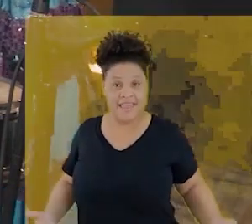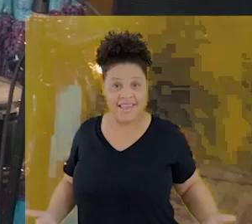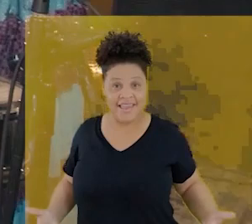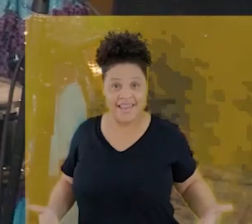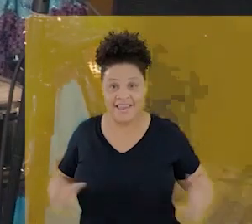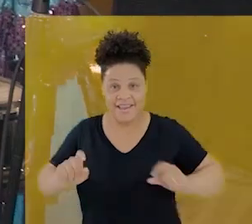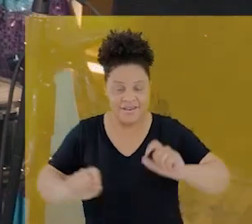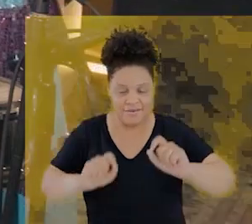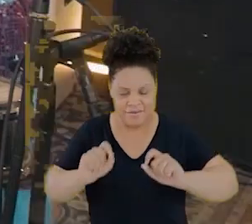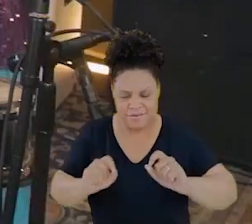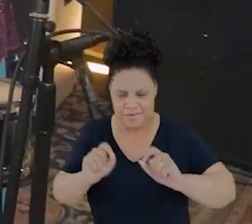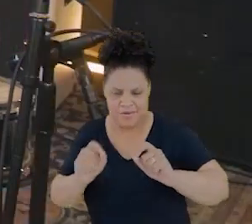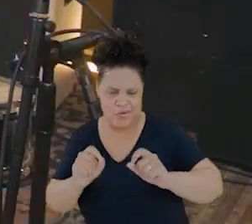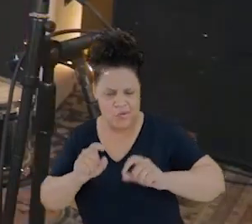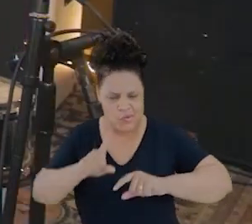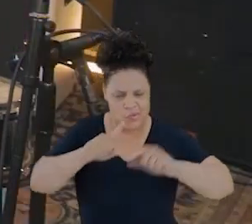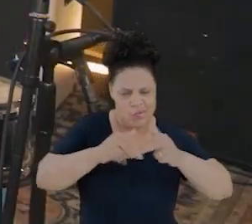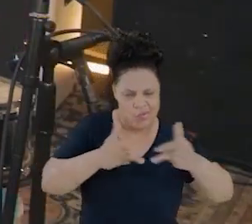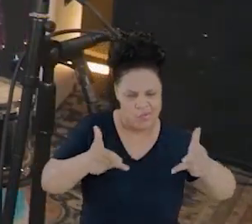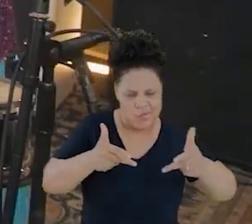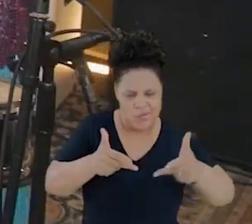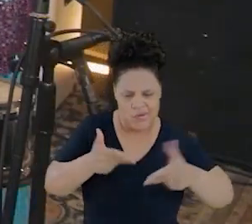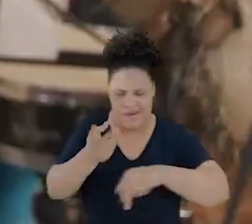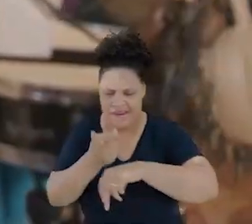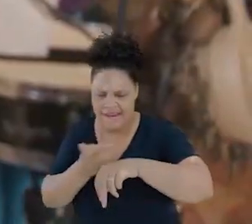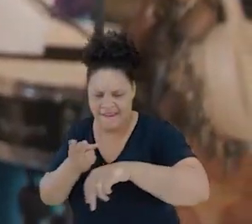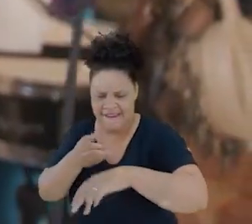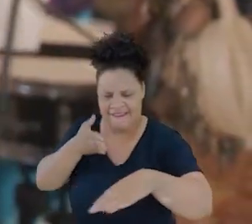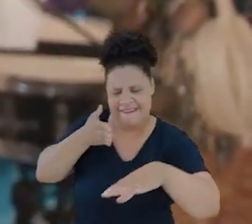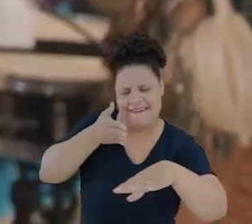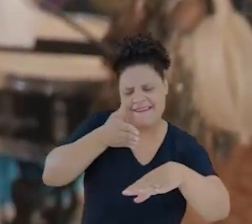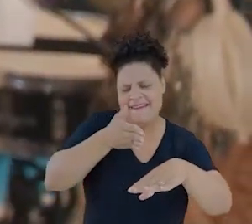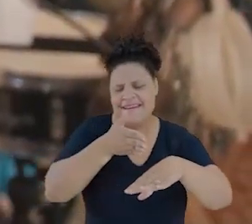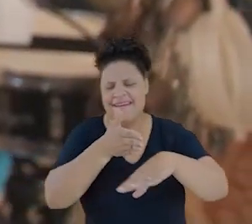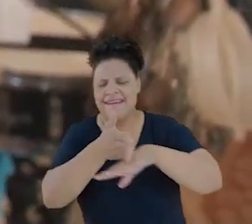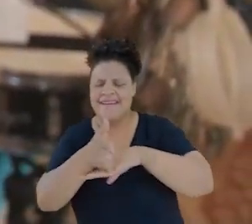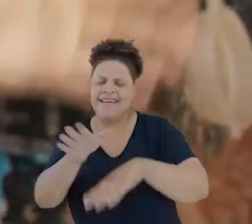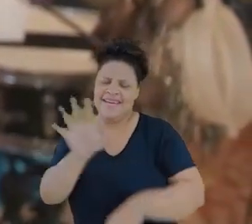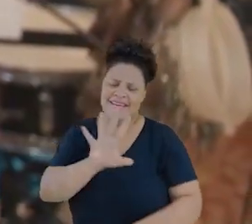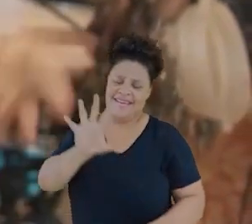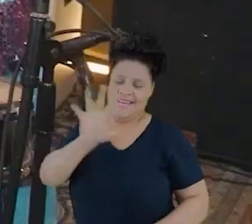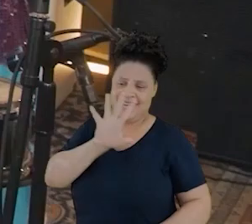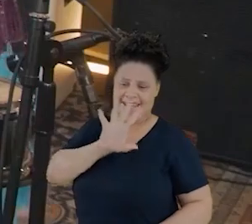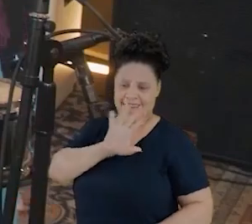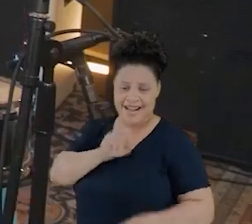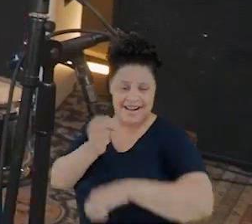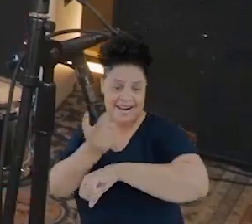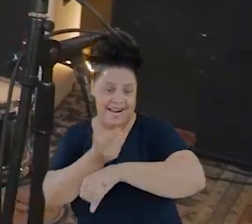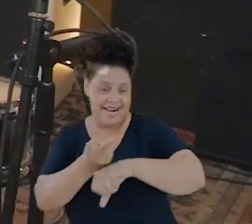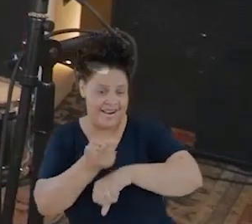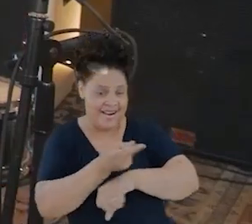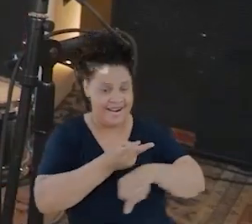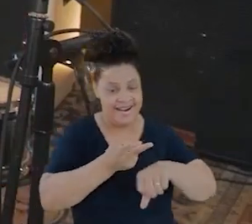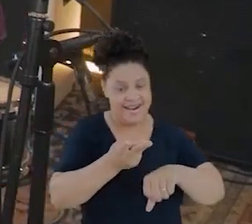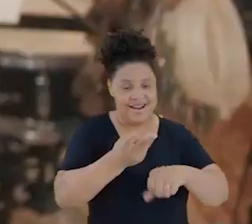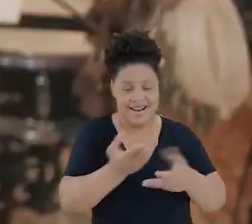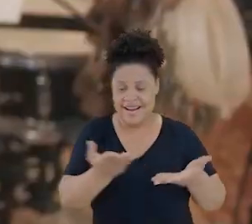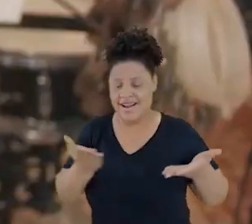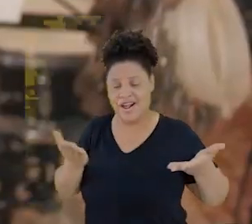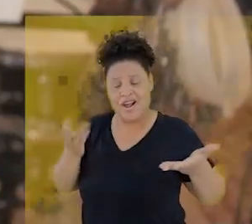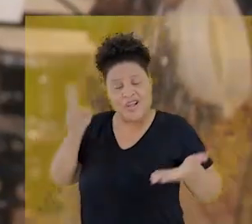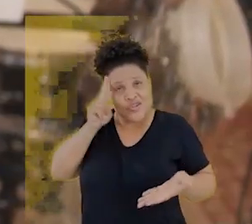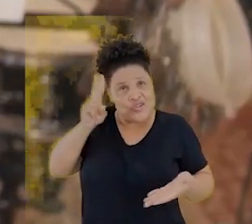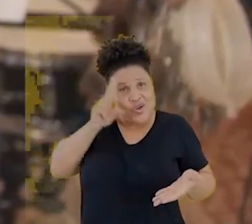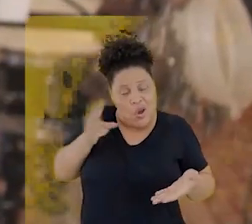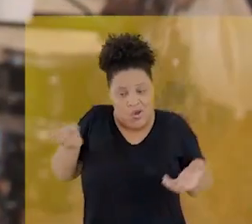Cada canto instrumento, dinheiro comigo, até encontrei um amor. E aqui começa a nossa história,